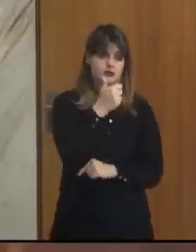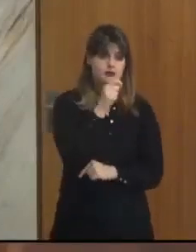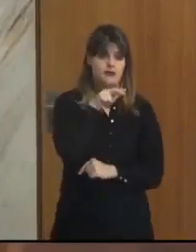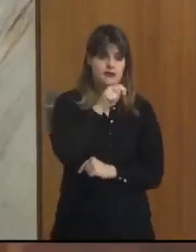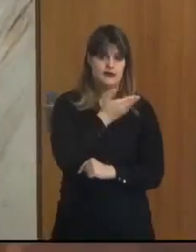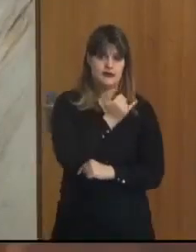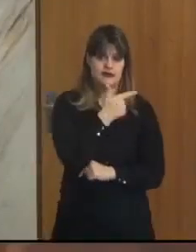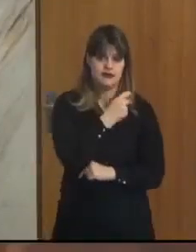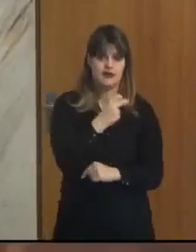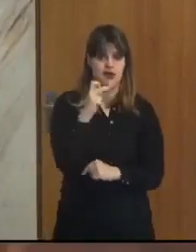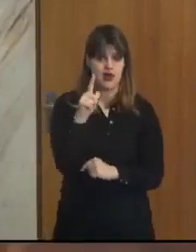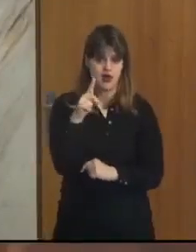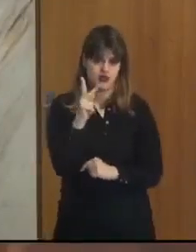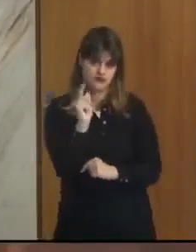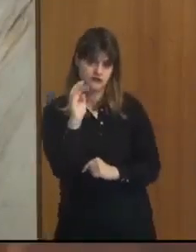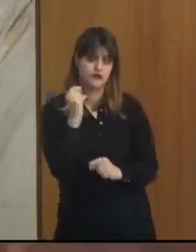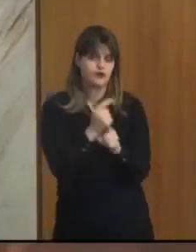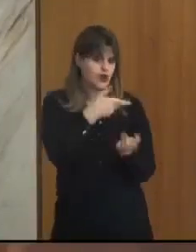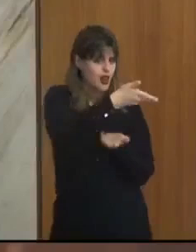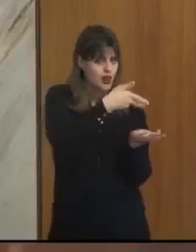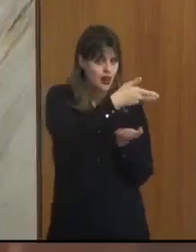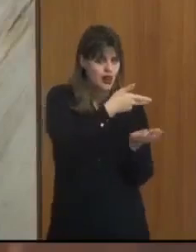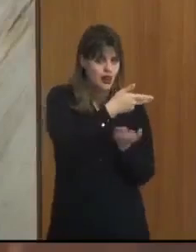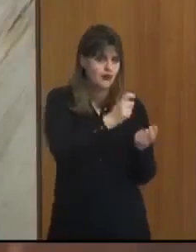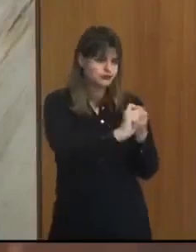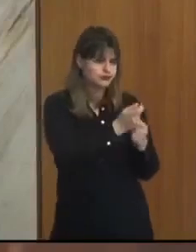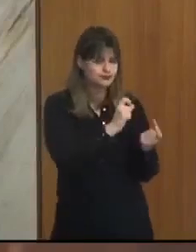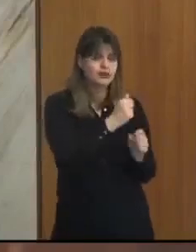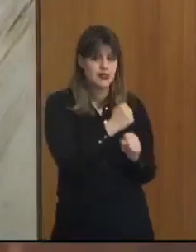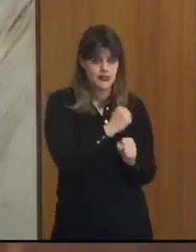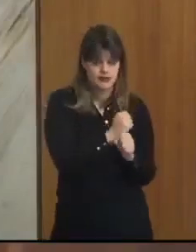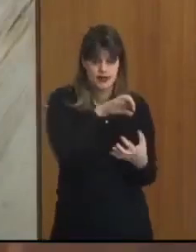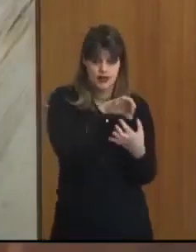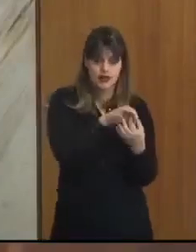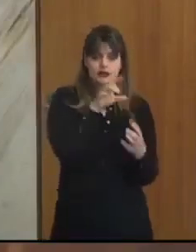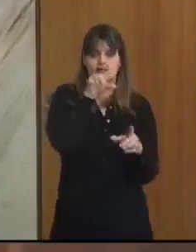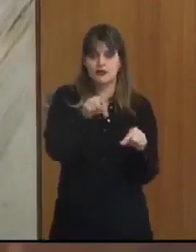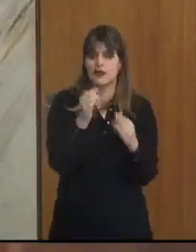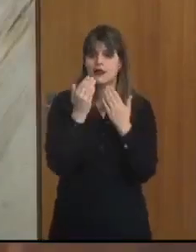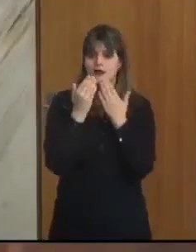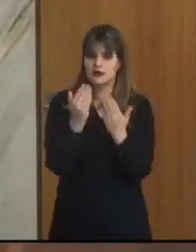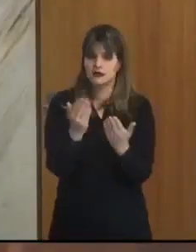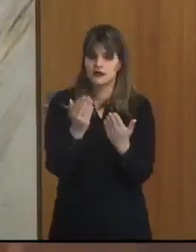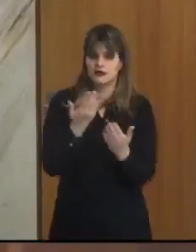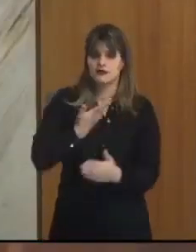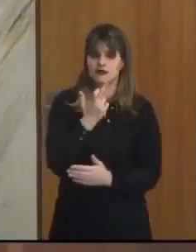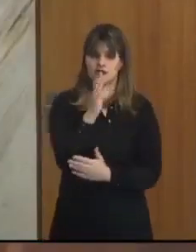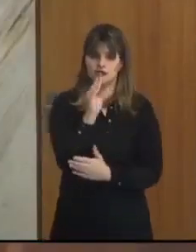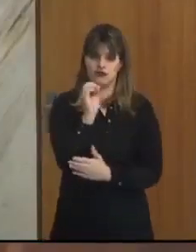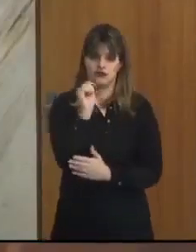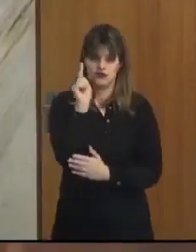também interagimos com ela neste trabalho, e também agradecer desde já ao doutor Jorge Lito, em